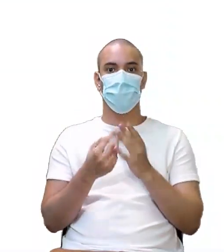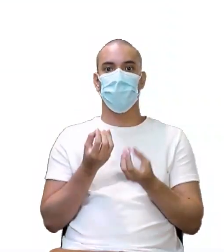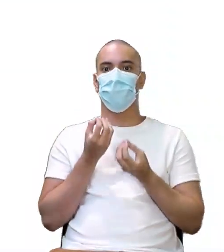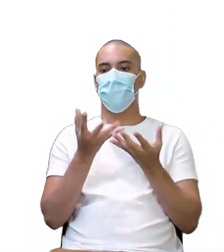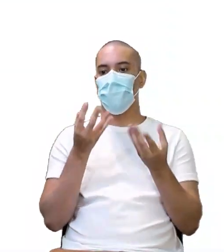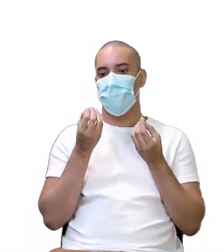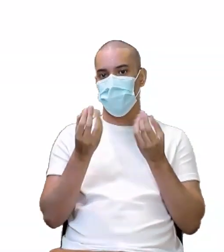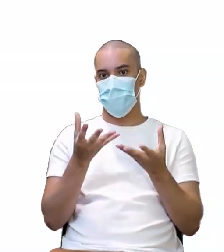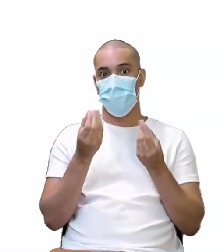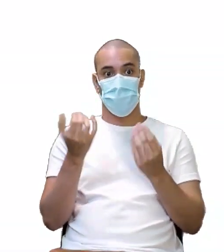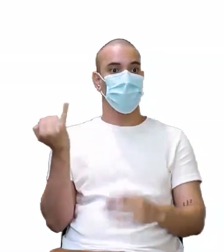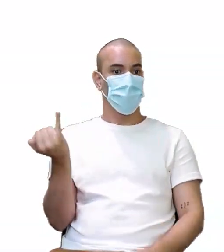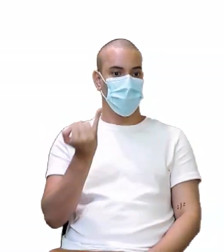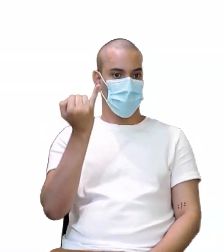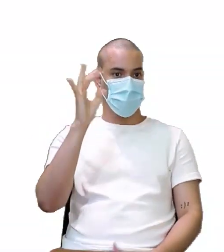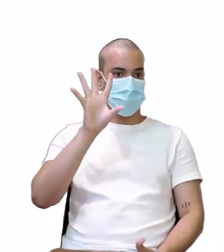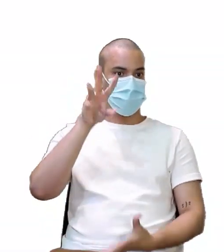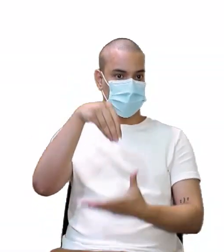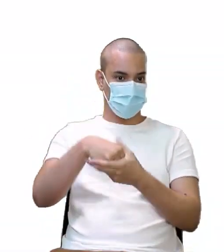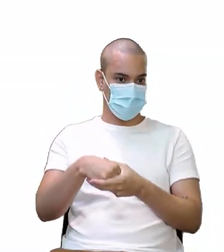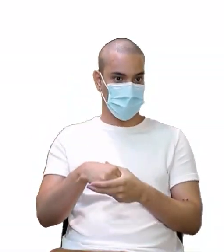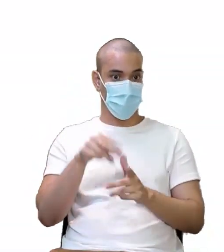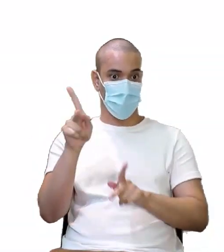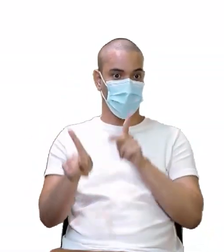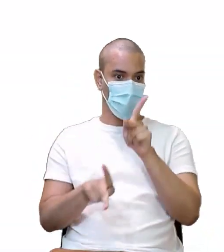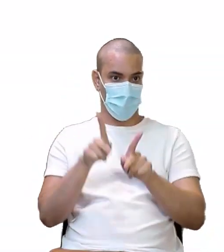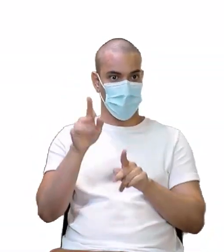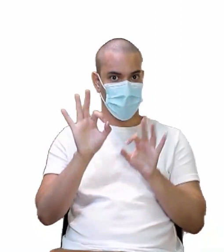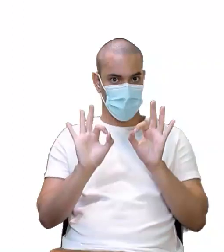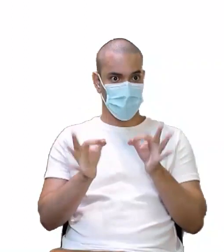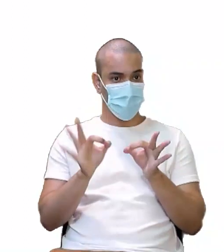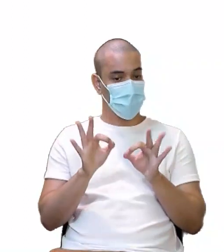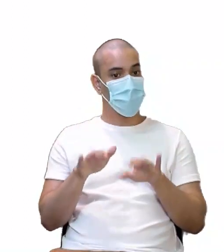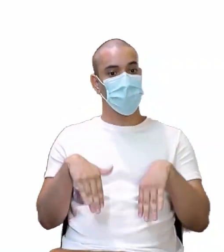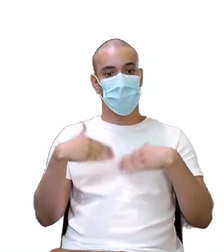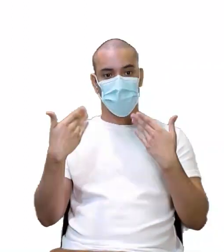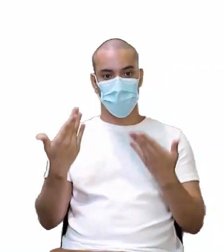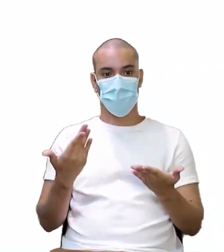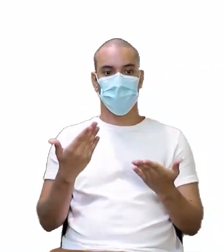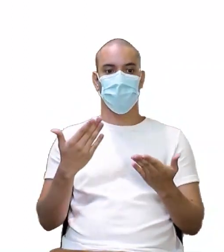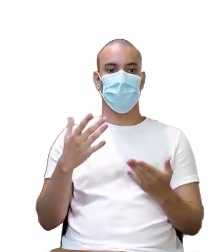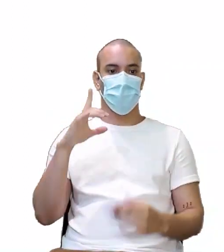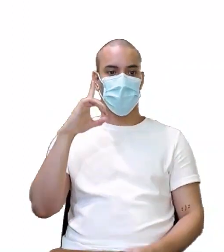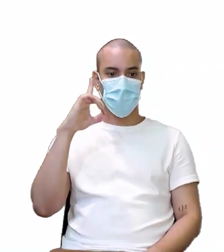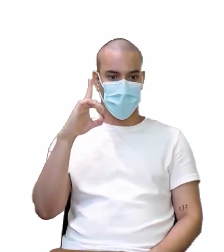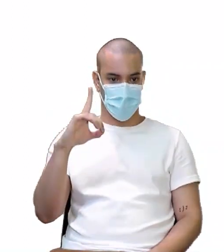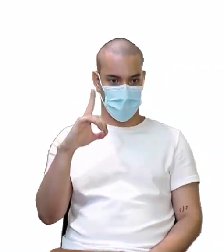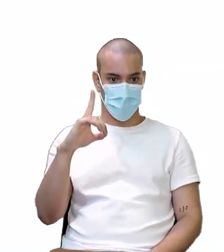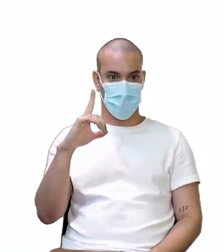informações, né, importantes dentro de uma determinada população. Tá bom? Então, questão D